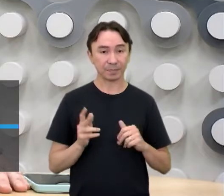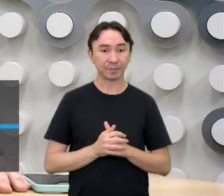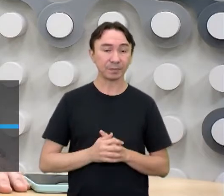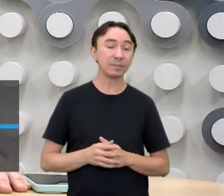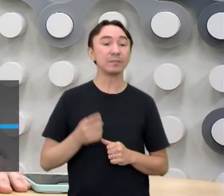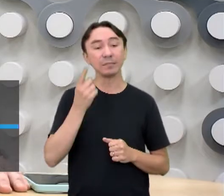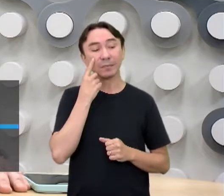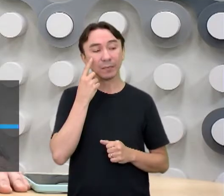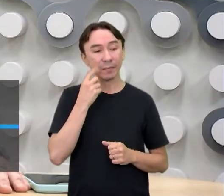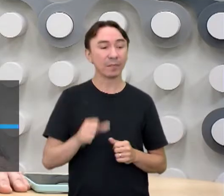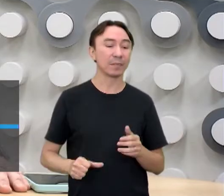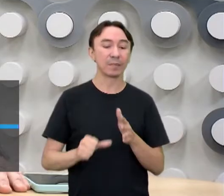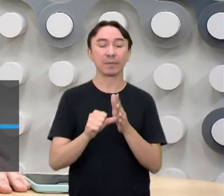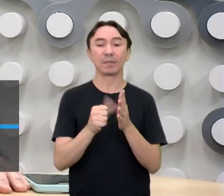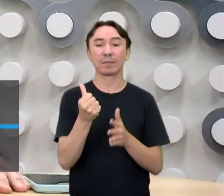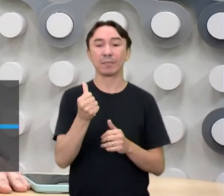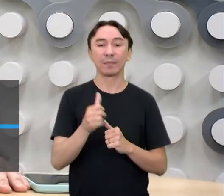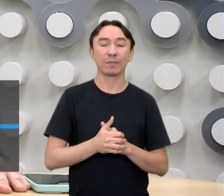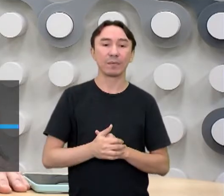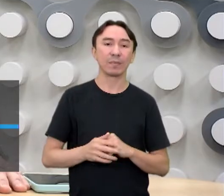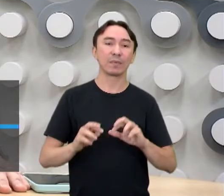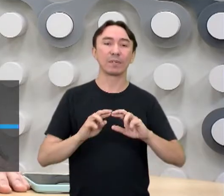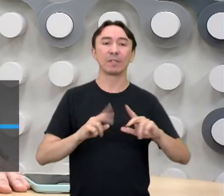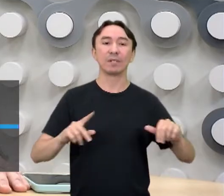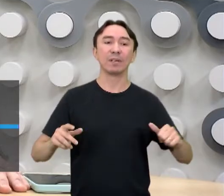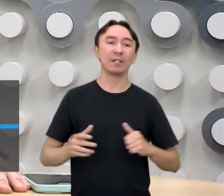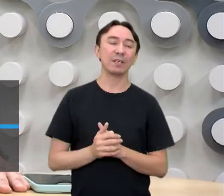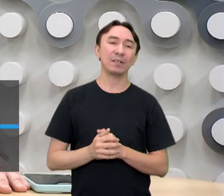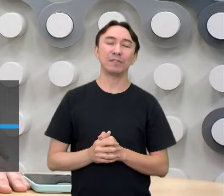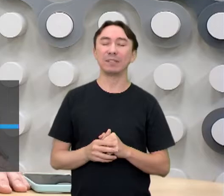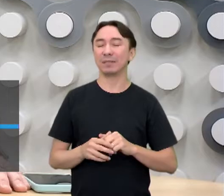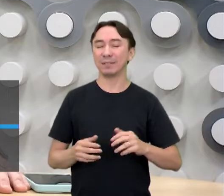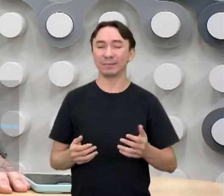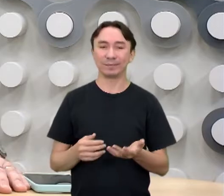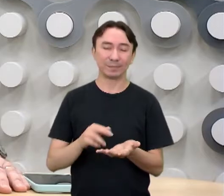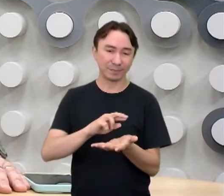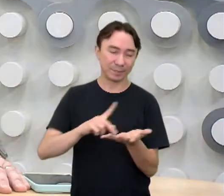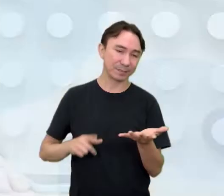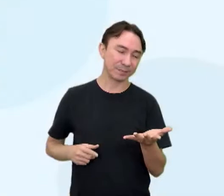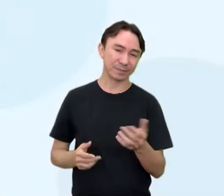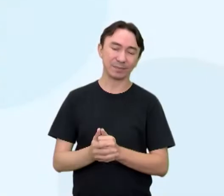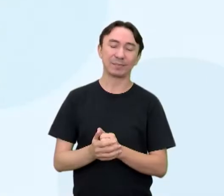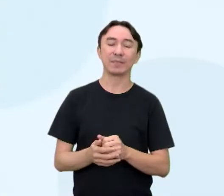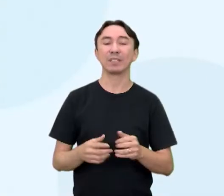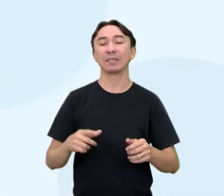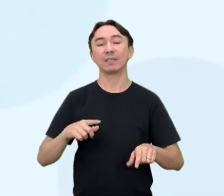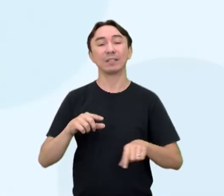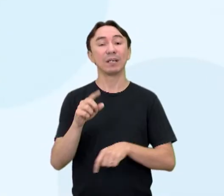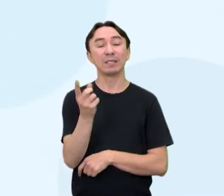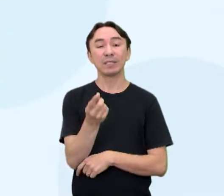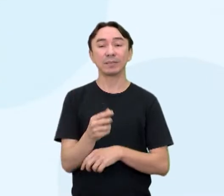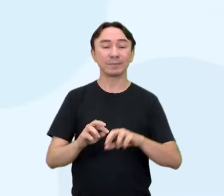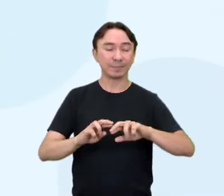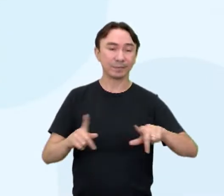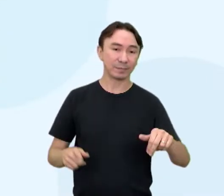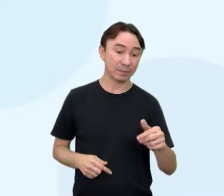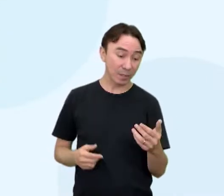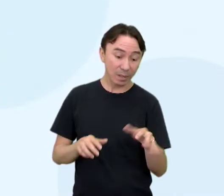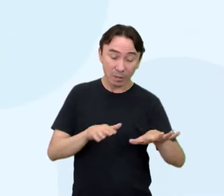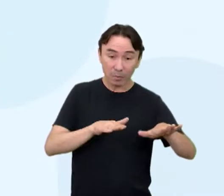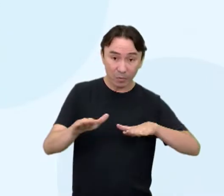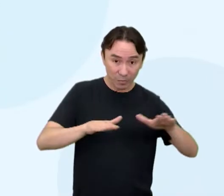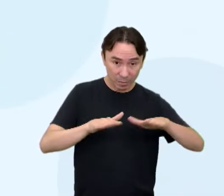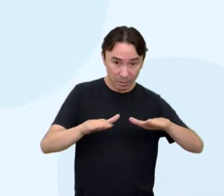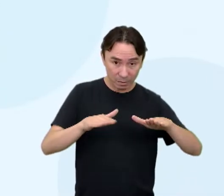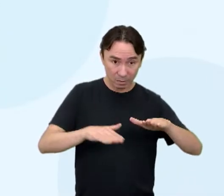primeiro movimento que a gente vai ver hoje, que é o movimento convergente. Então tá lá, o movimento convergente é a ocorrência